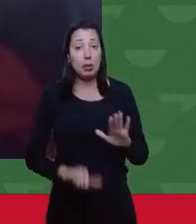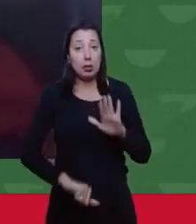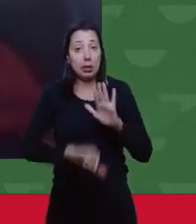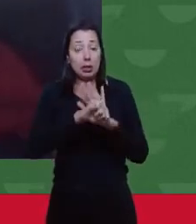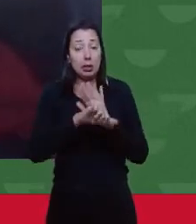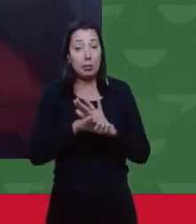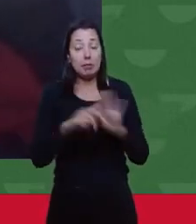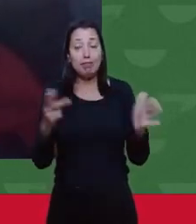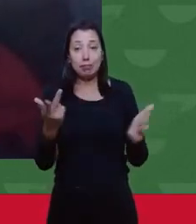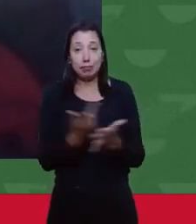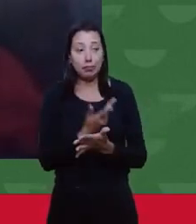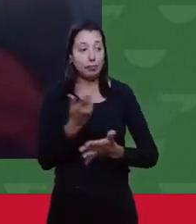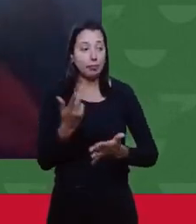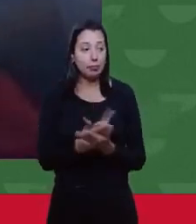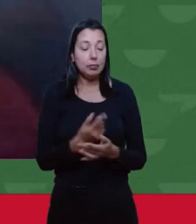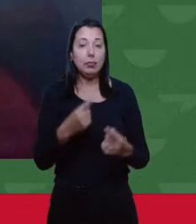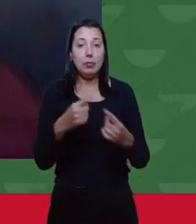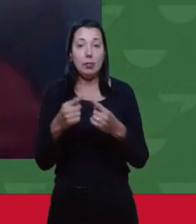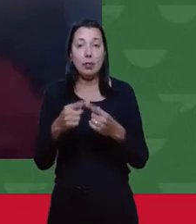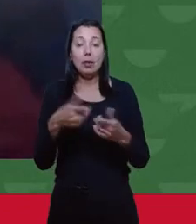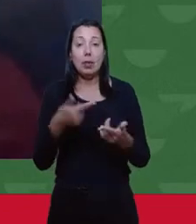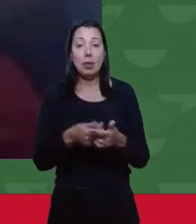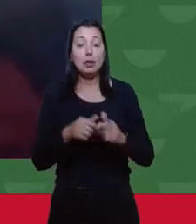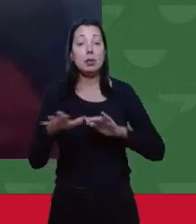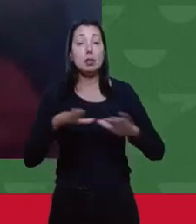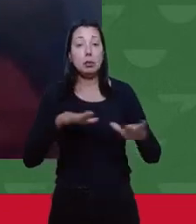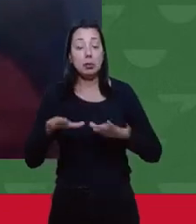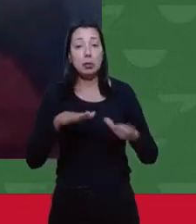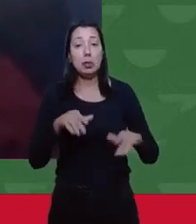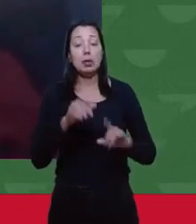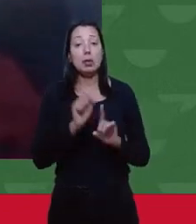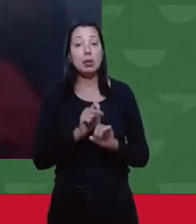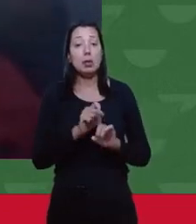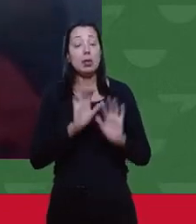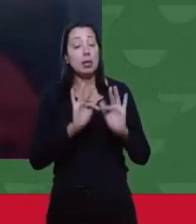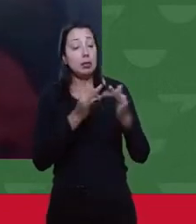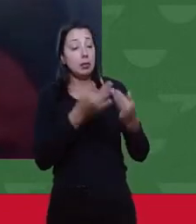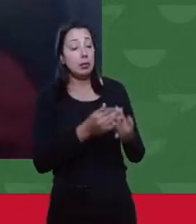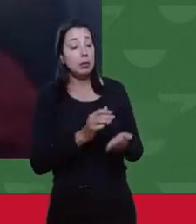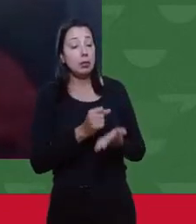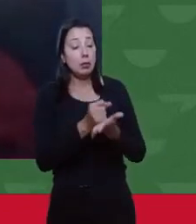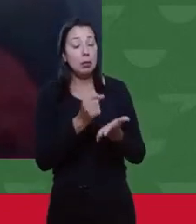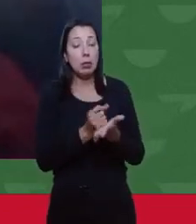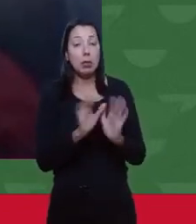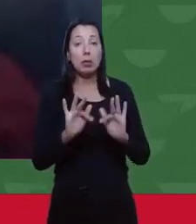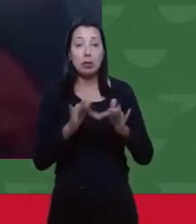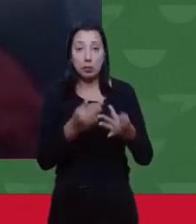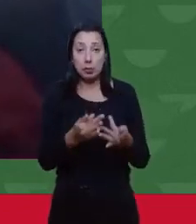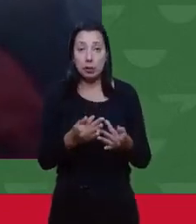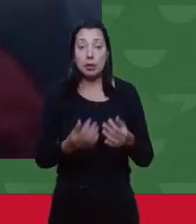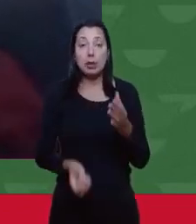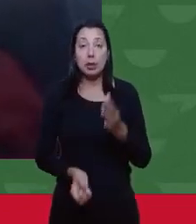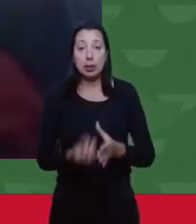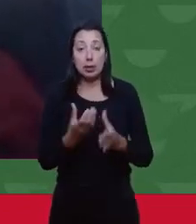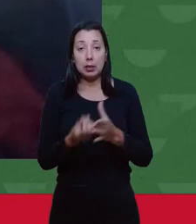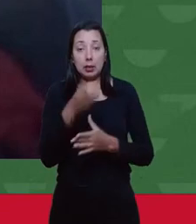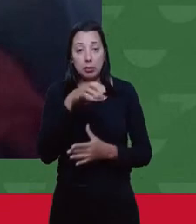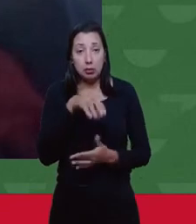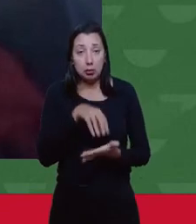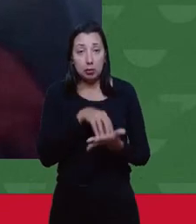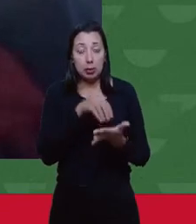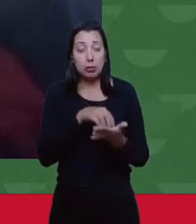crimes abomináveis. Então, essa mobilização das famílias, o apoio às famílias, a criação dos centros